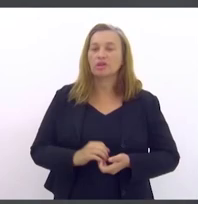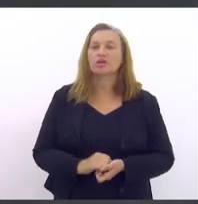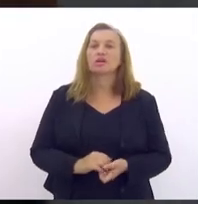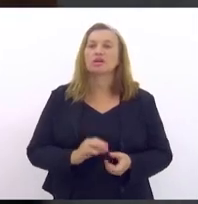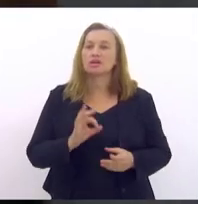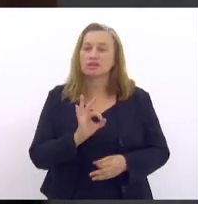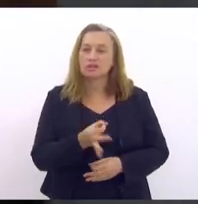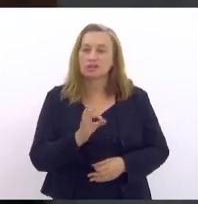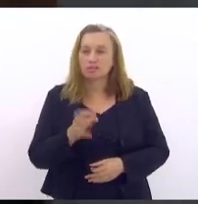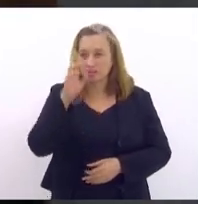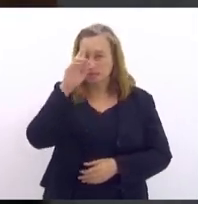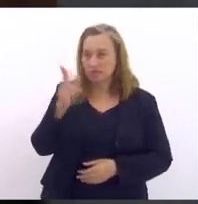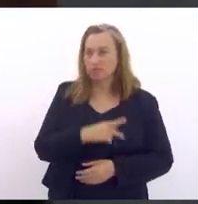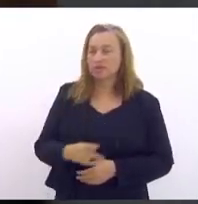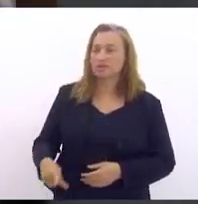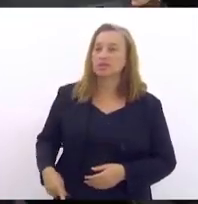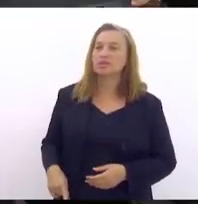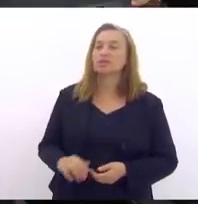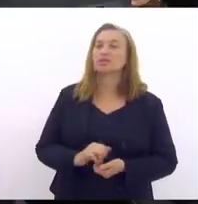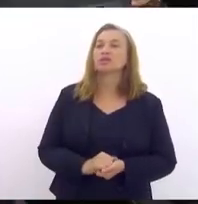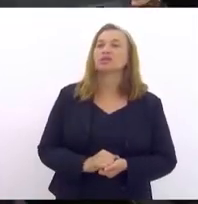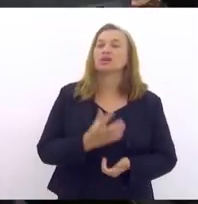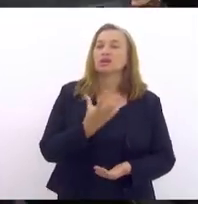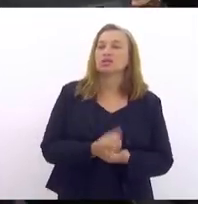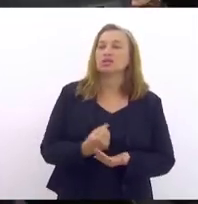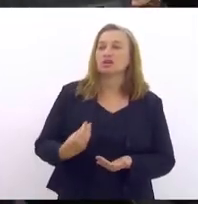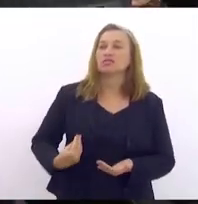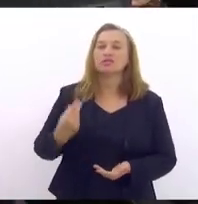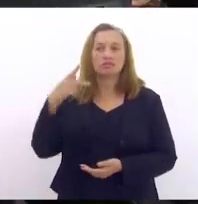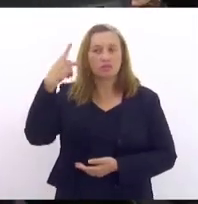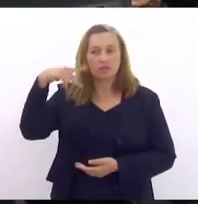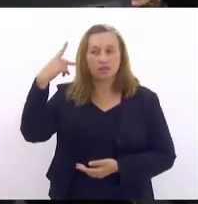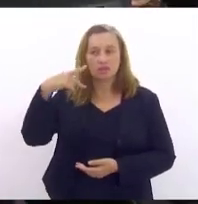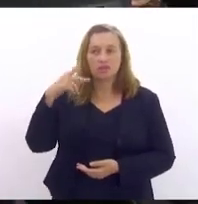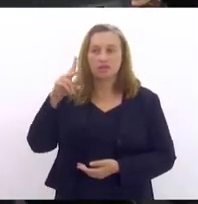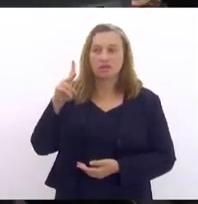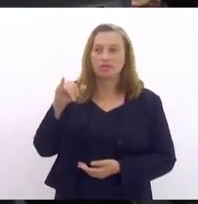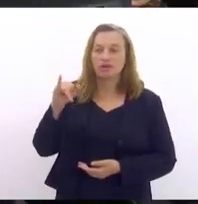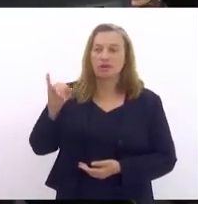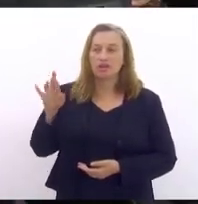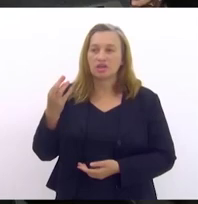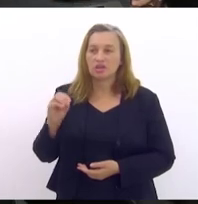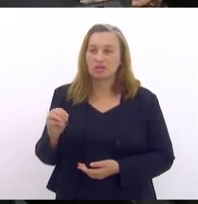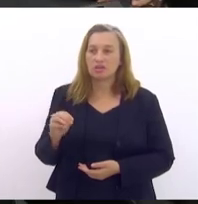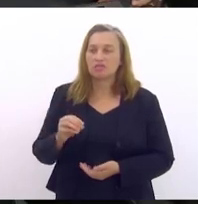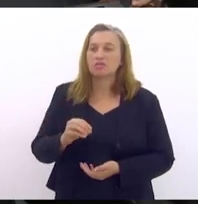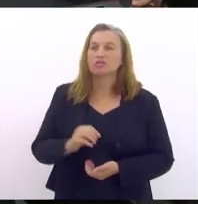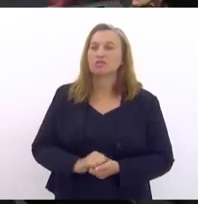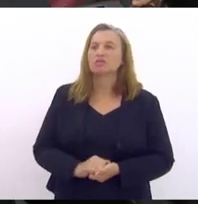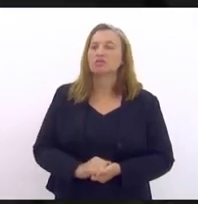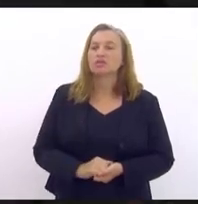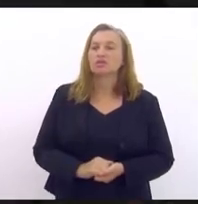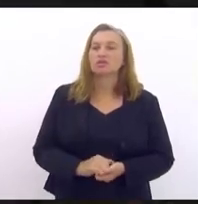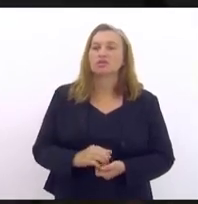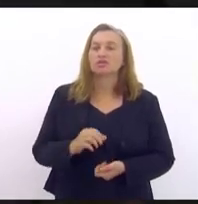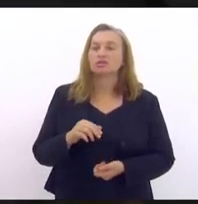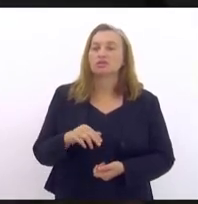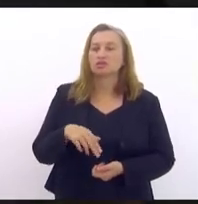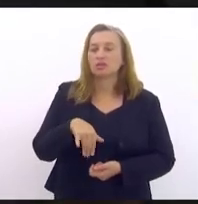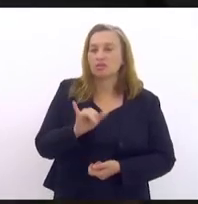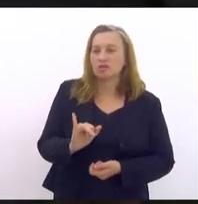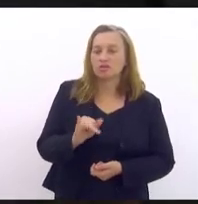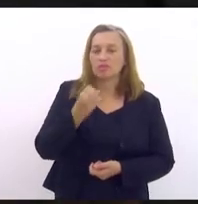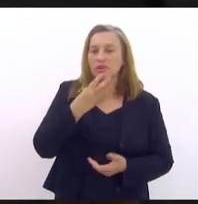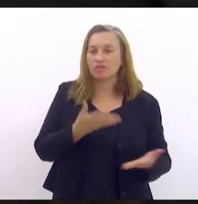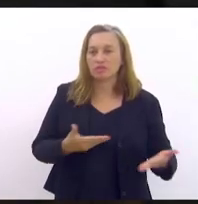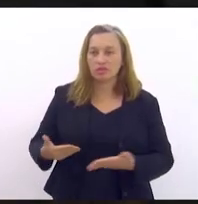Exatamente, presidente. Está consignado. Gostaria de registrar a presença do vereador Vaguinho Neguinho de Nova Iguaçu aqui na casa. Seja sempre